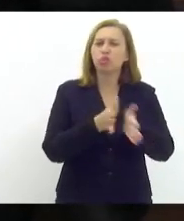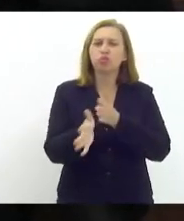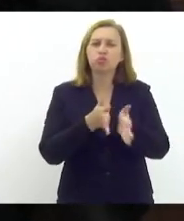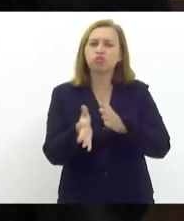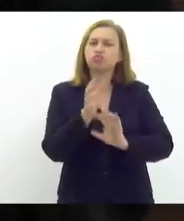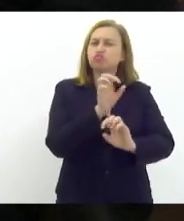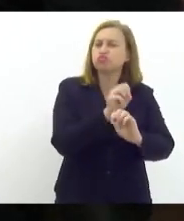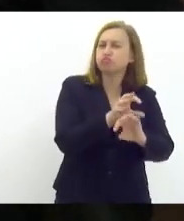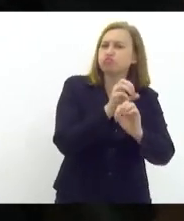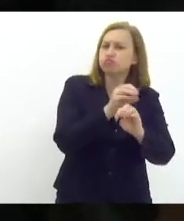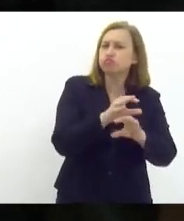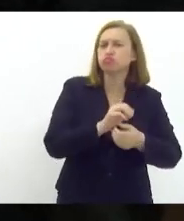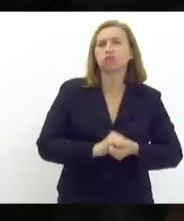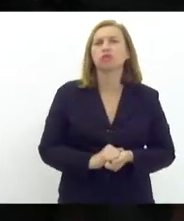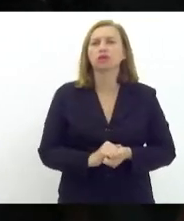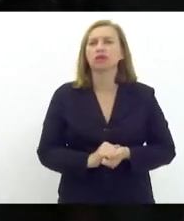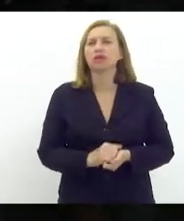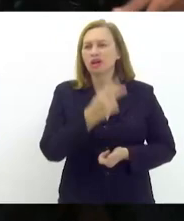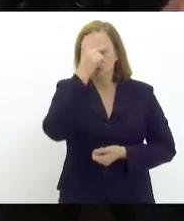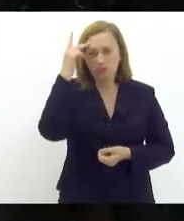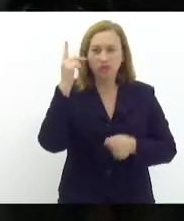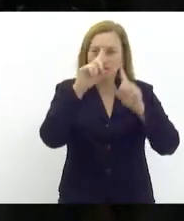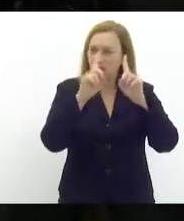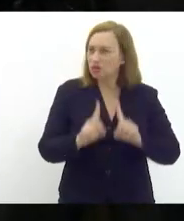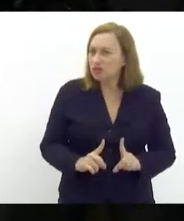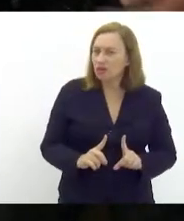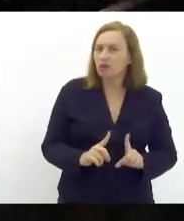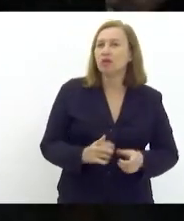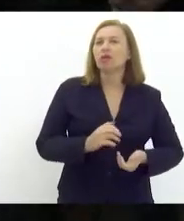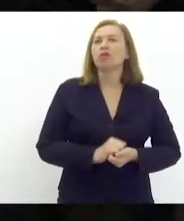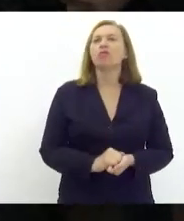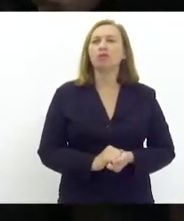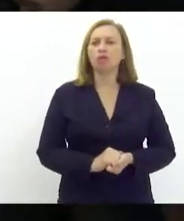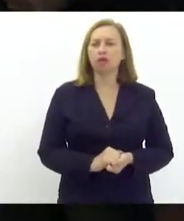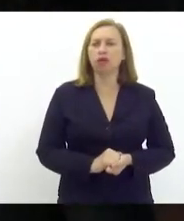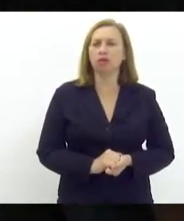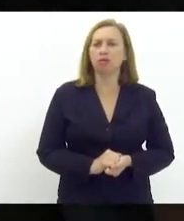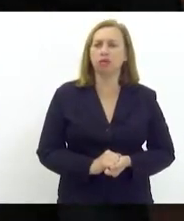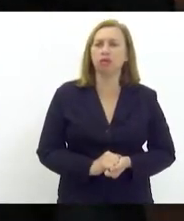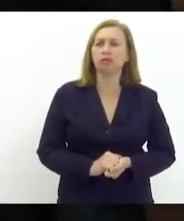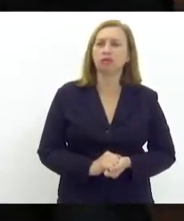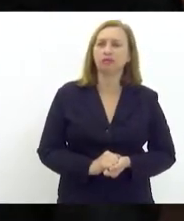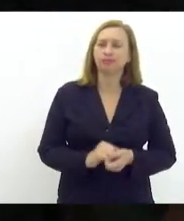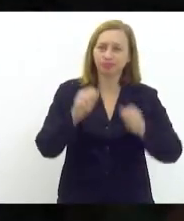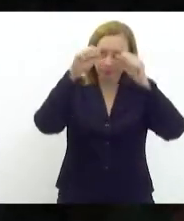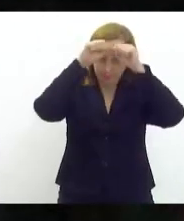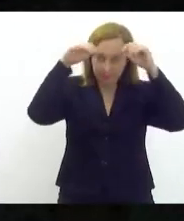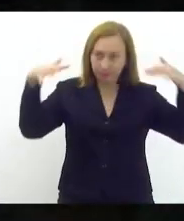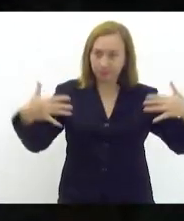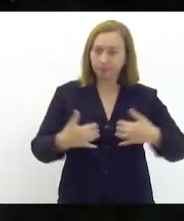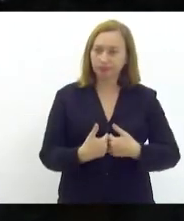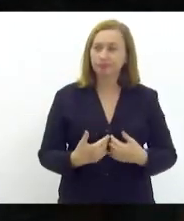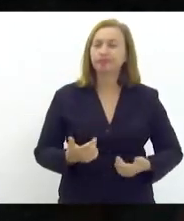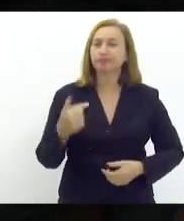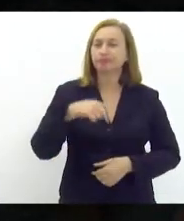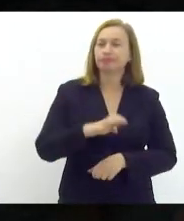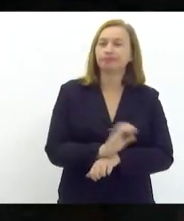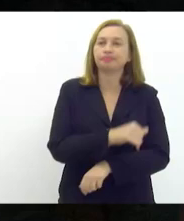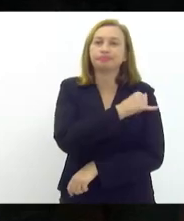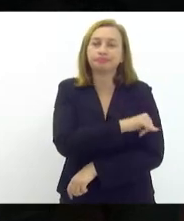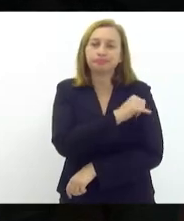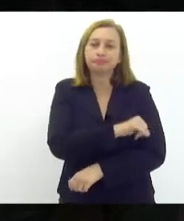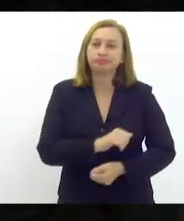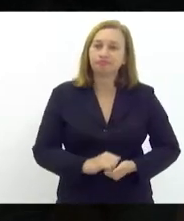à educação para as pessoas com deficiência para as pessoas com espectro autista aqui no estado do Rio de